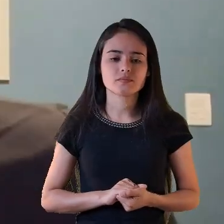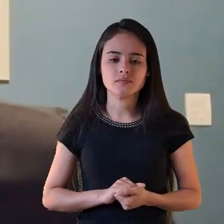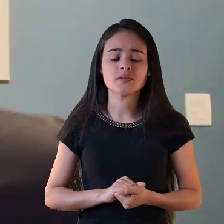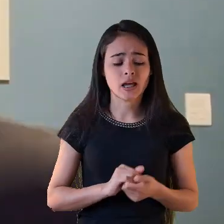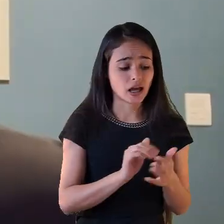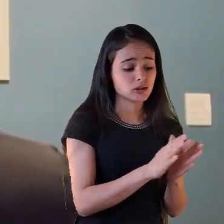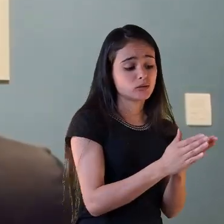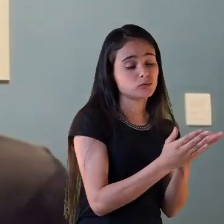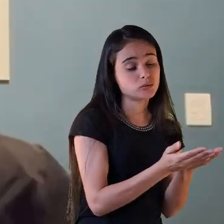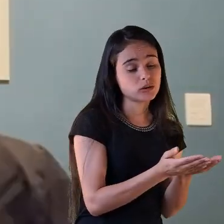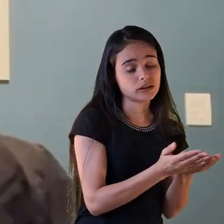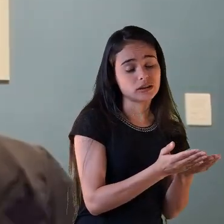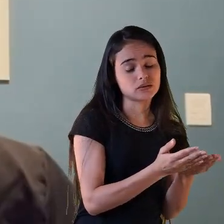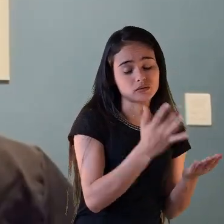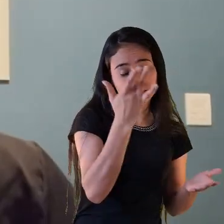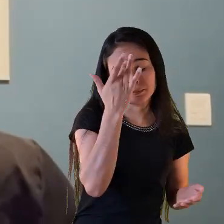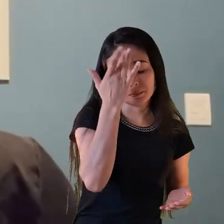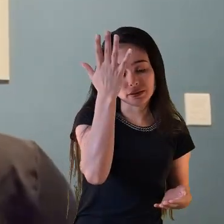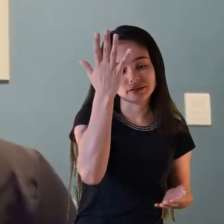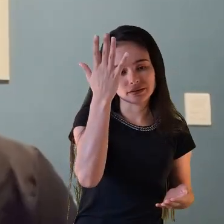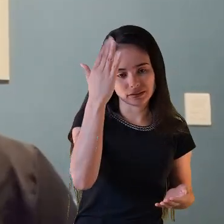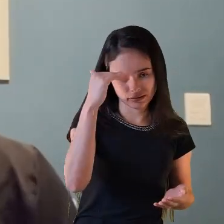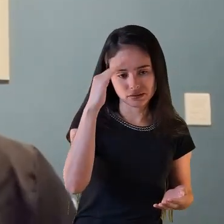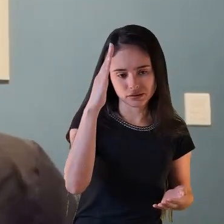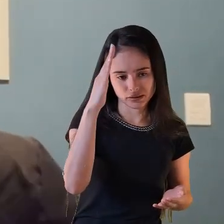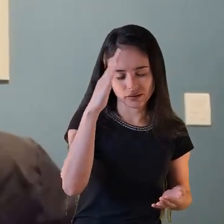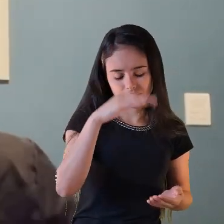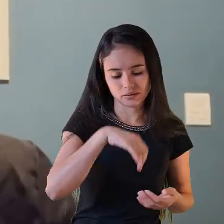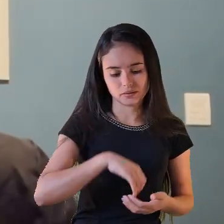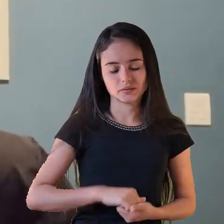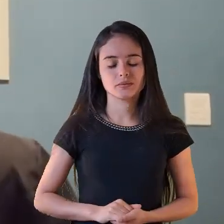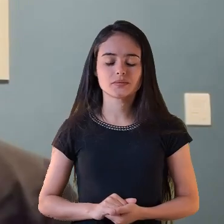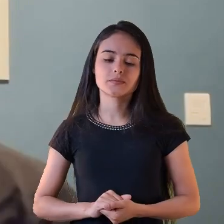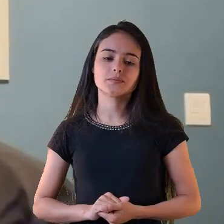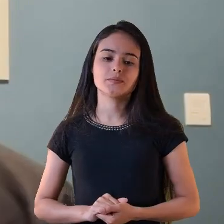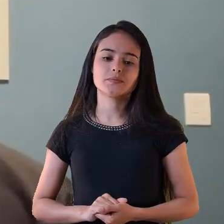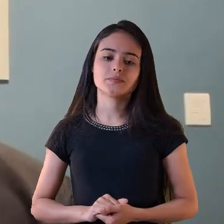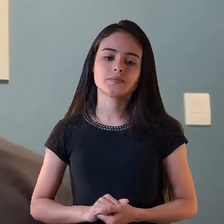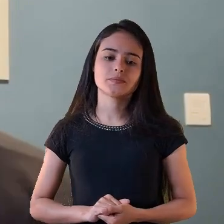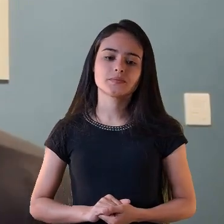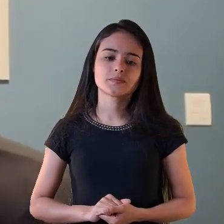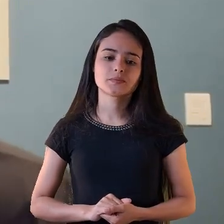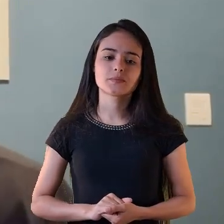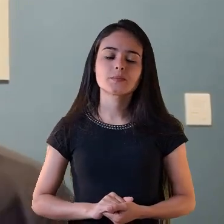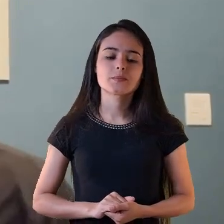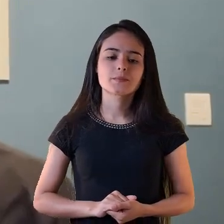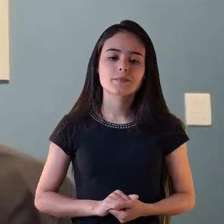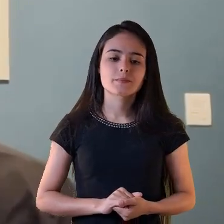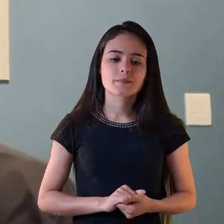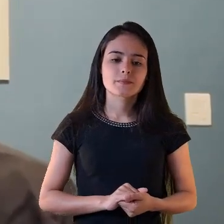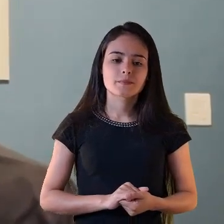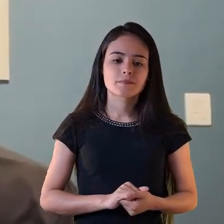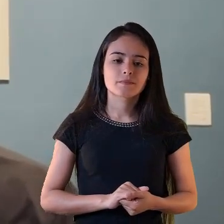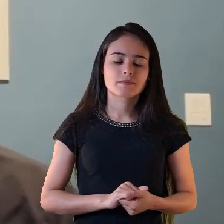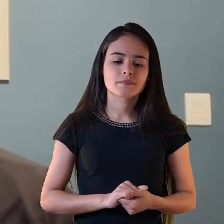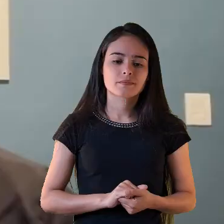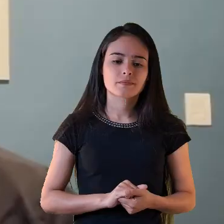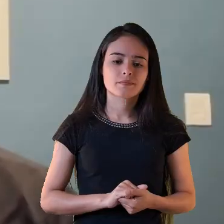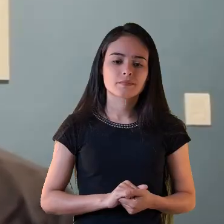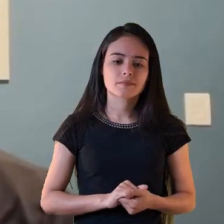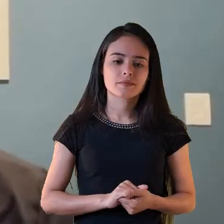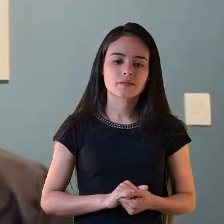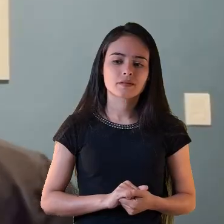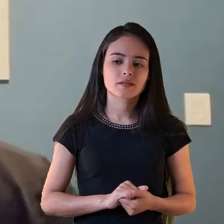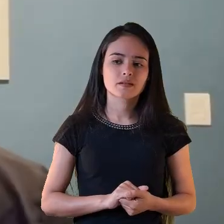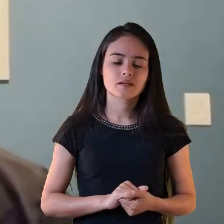frise, a gente faça bastante isso no podcast também, porque naturalmente as informações não simplesmente brotam, né? Houve